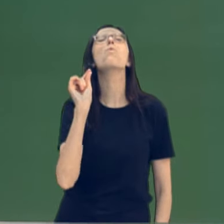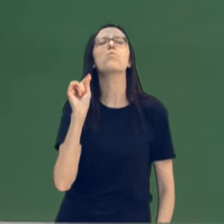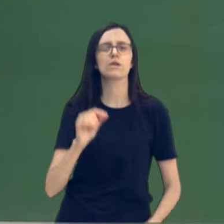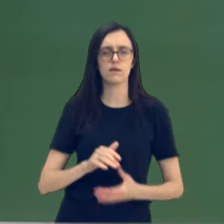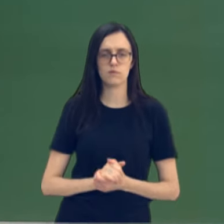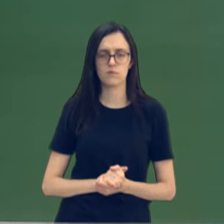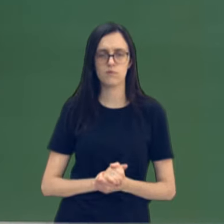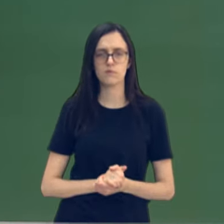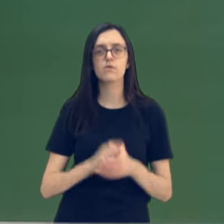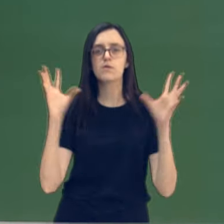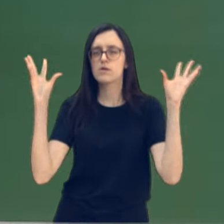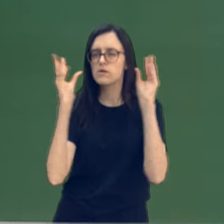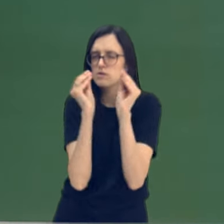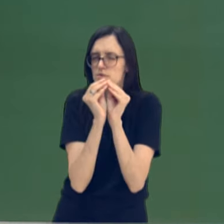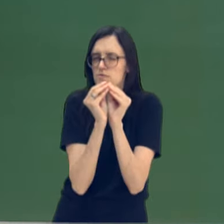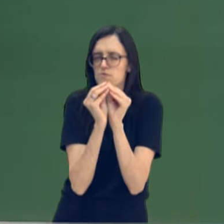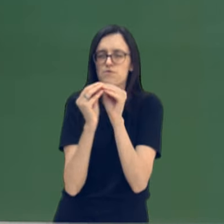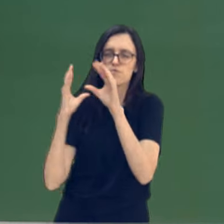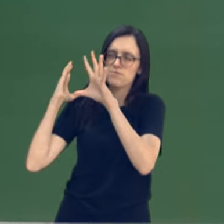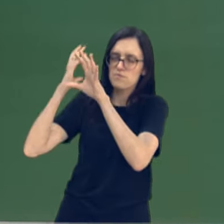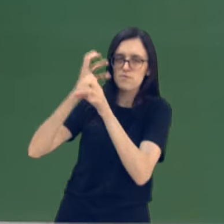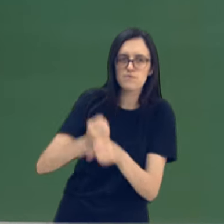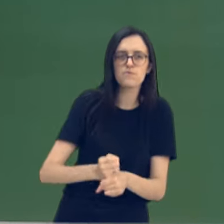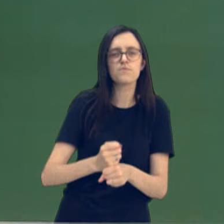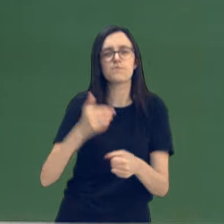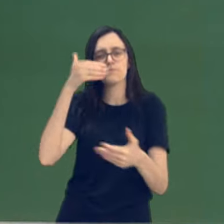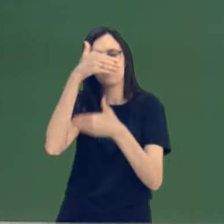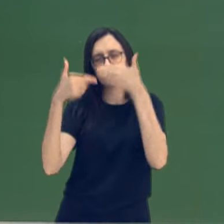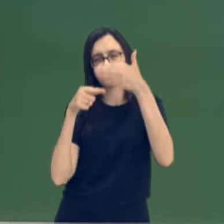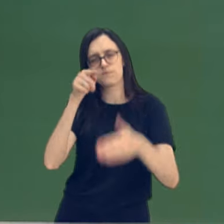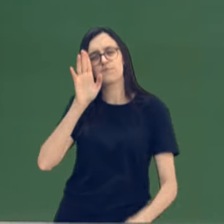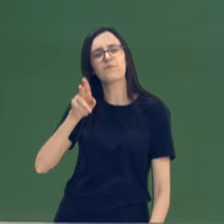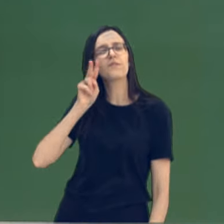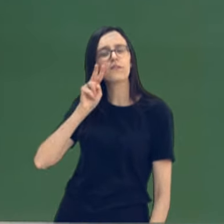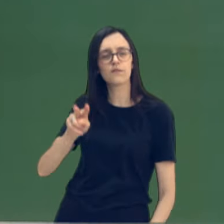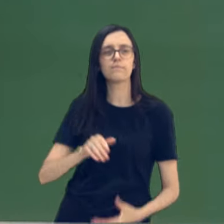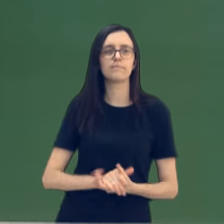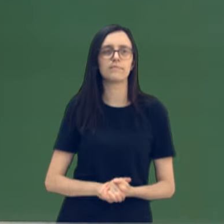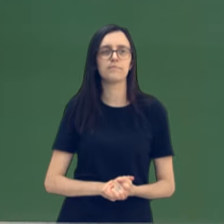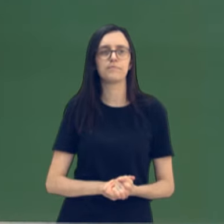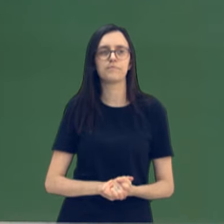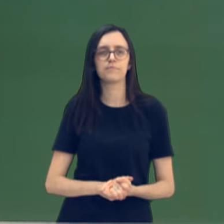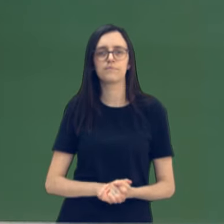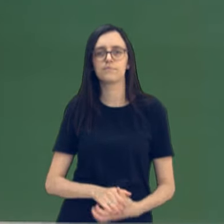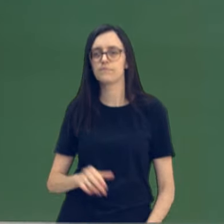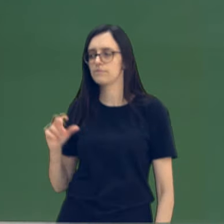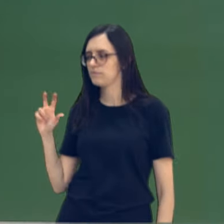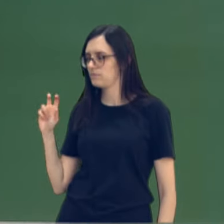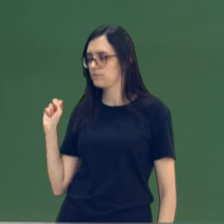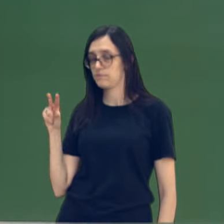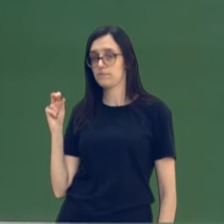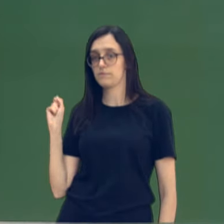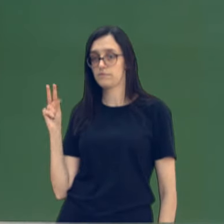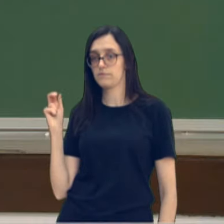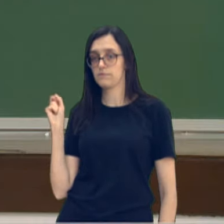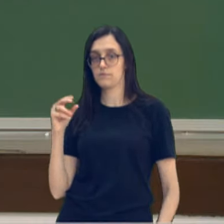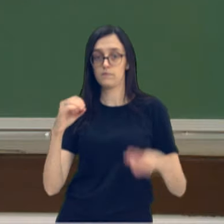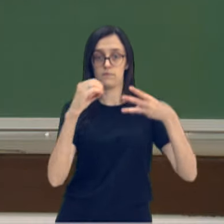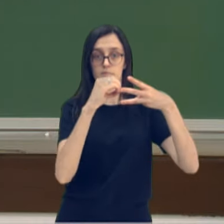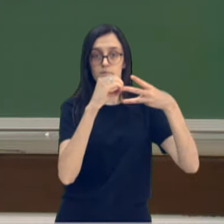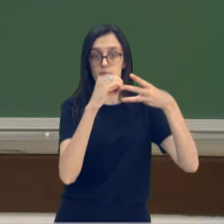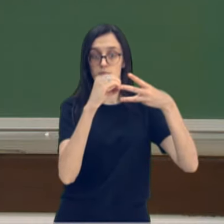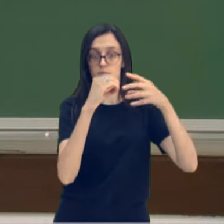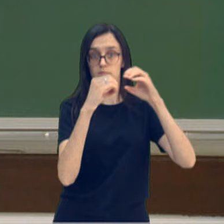lítico? Resumindo a história, esse slide já é conhecido de vocês, o DNA, o vírus se liga à célula, o DNA dele é colocado dentro da